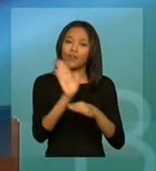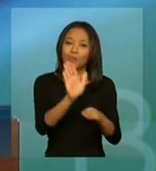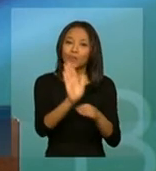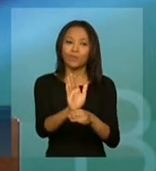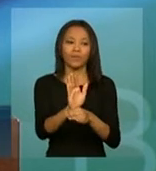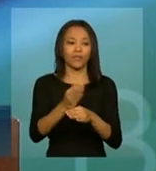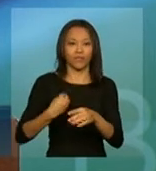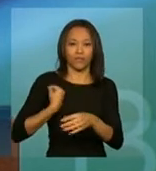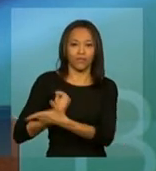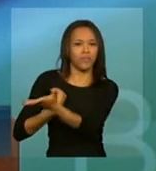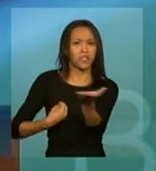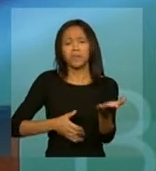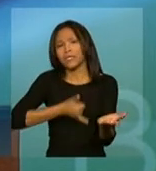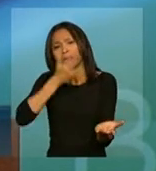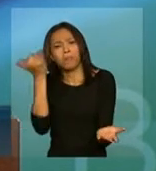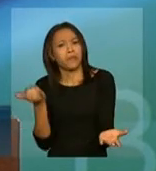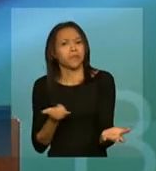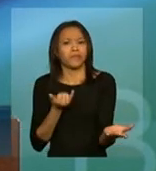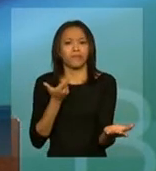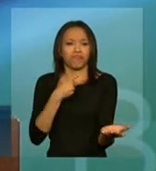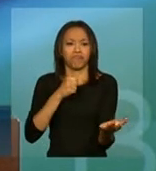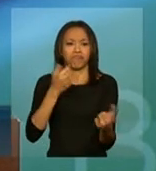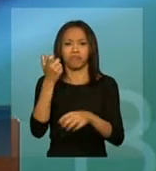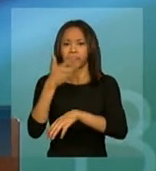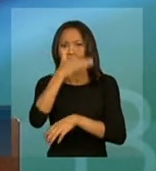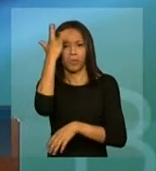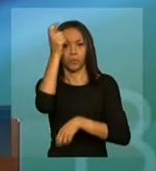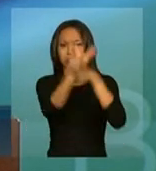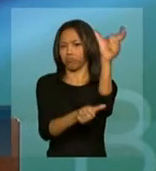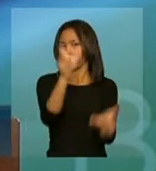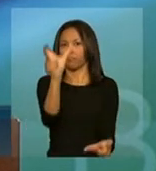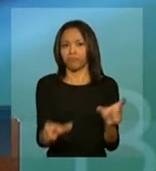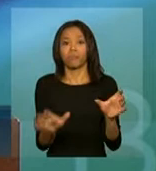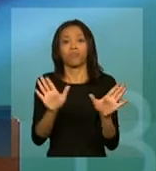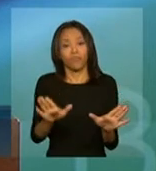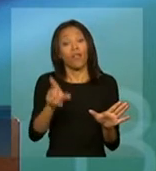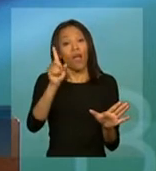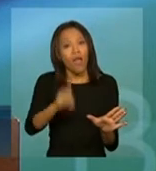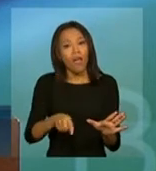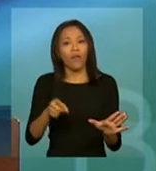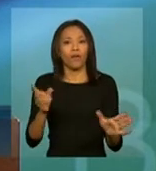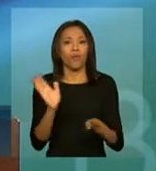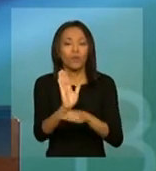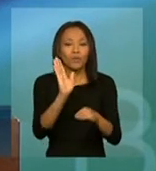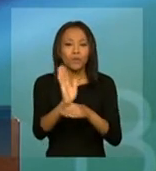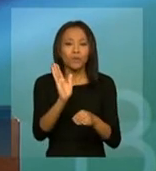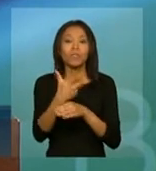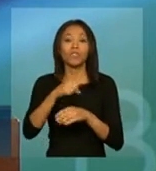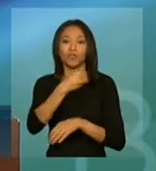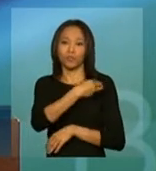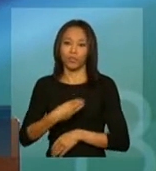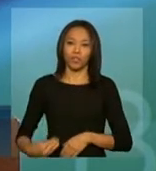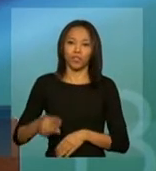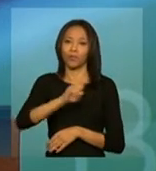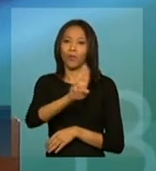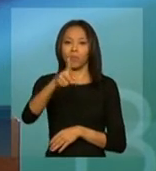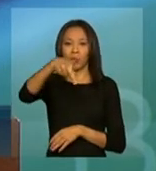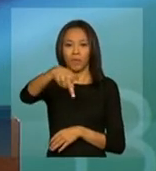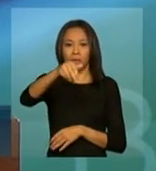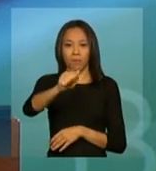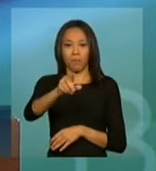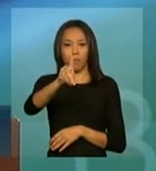não interessa a nacionalidade de quem a salva. Ele seguramente foi uma grande contribuição do ministro Padilha, que agora nos deixa e